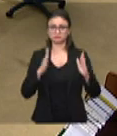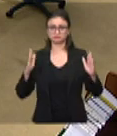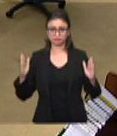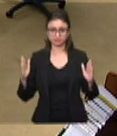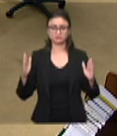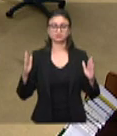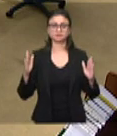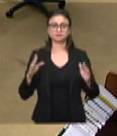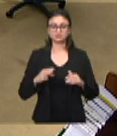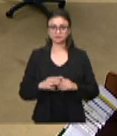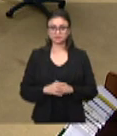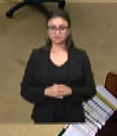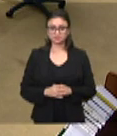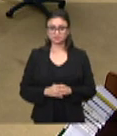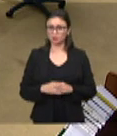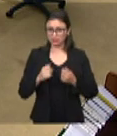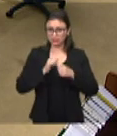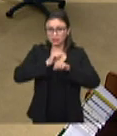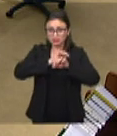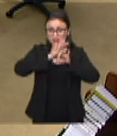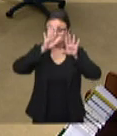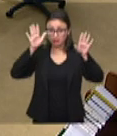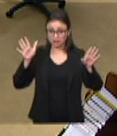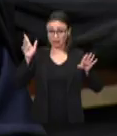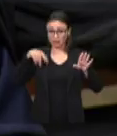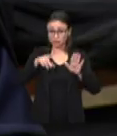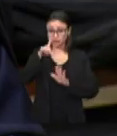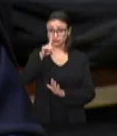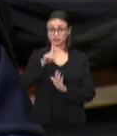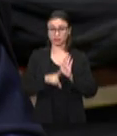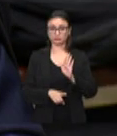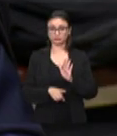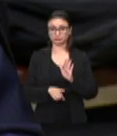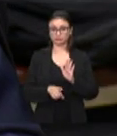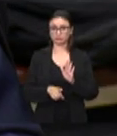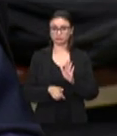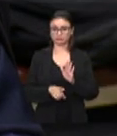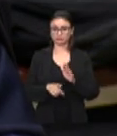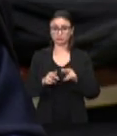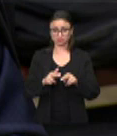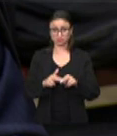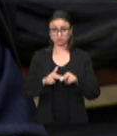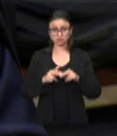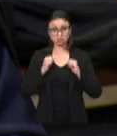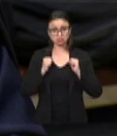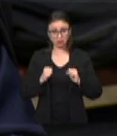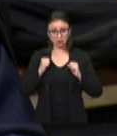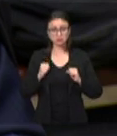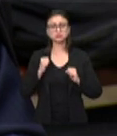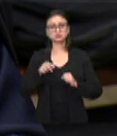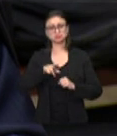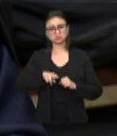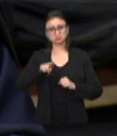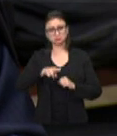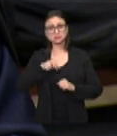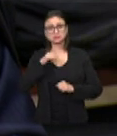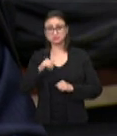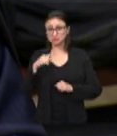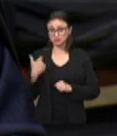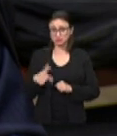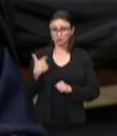réu que o delatou. A lei é bem clara, é um direito e, portanto, pode ser exercido. Se não